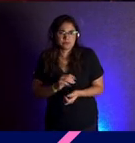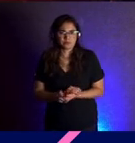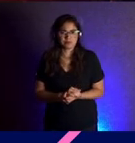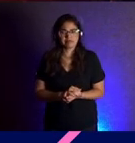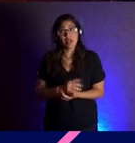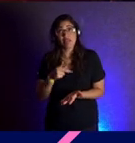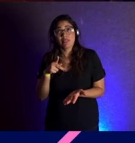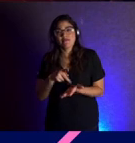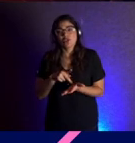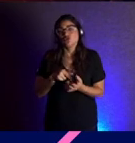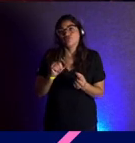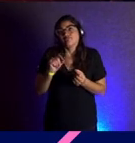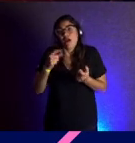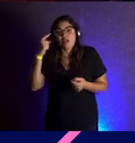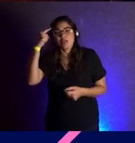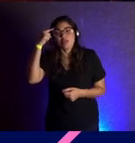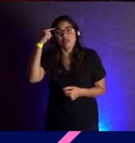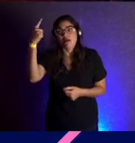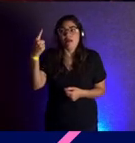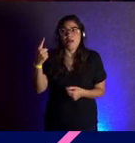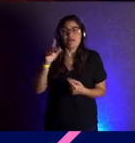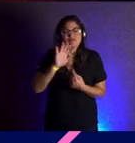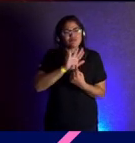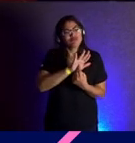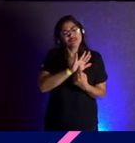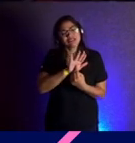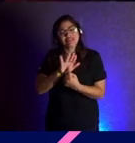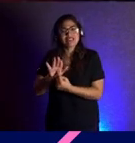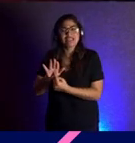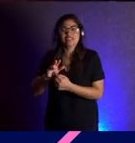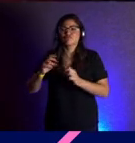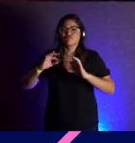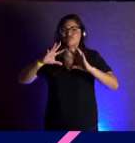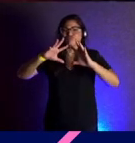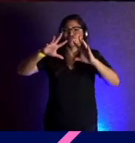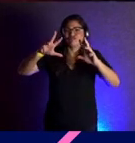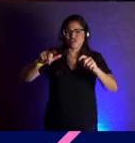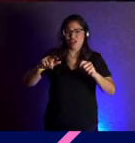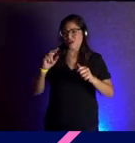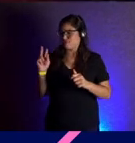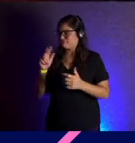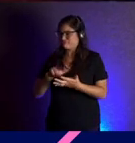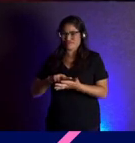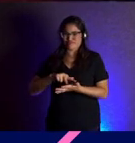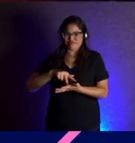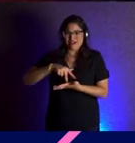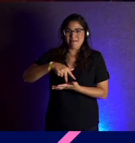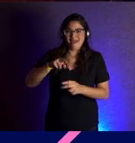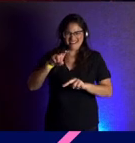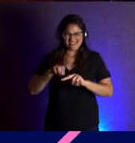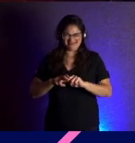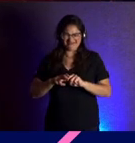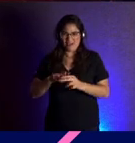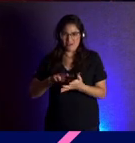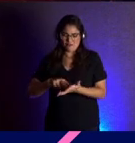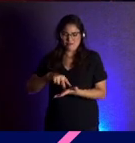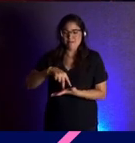acho que a ideia era dar um panorama, né? Vou até ficar em pé, porque acompanhar o que a Helena